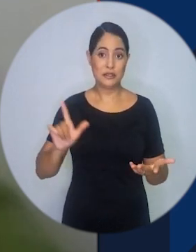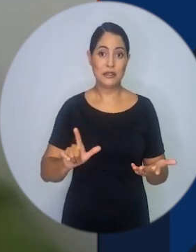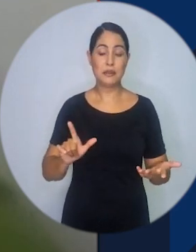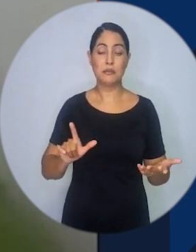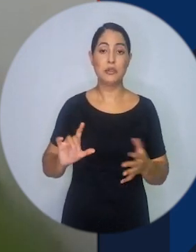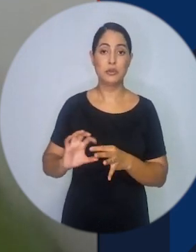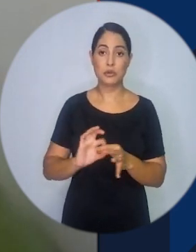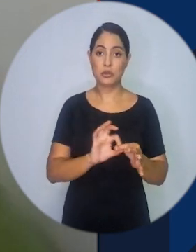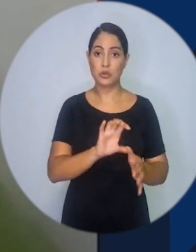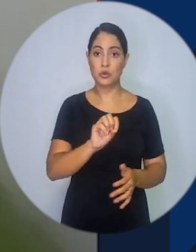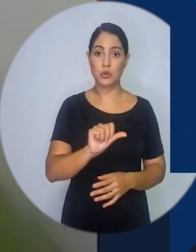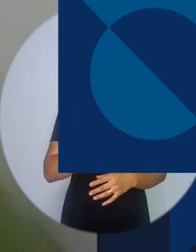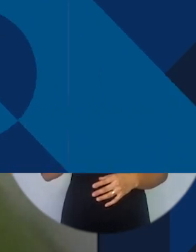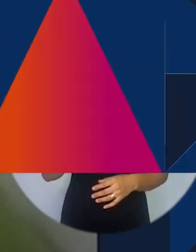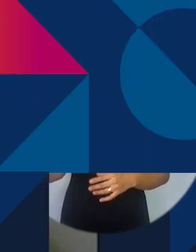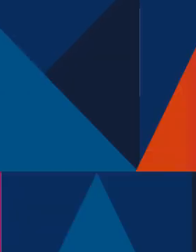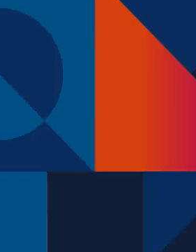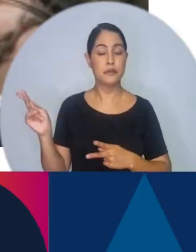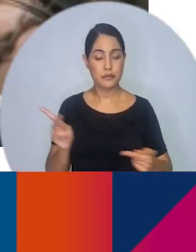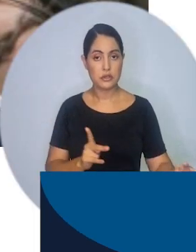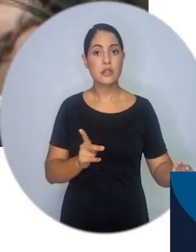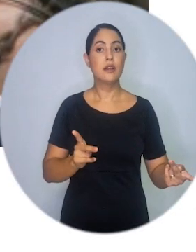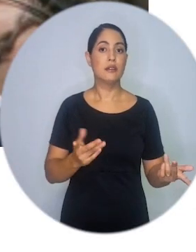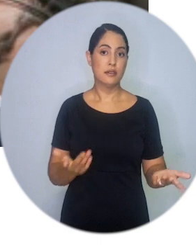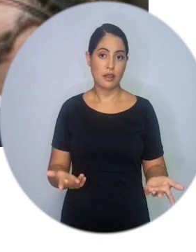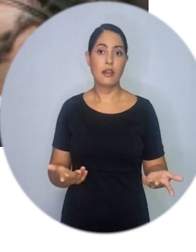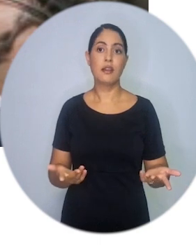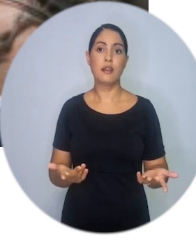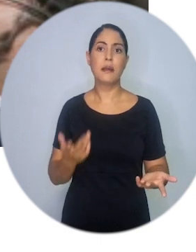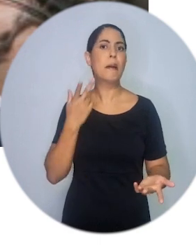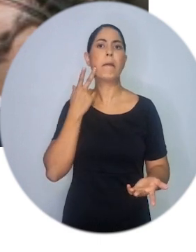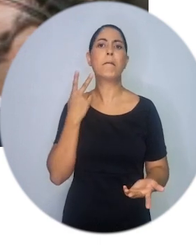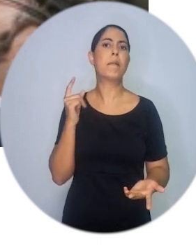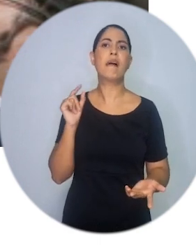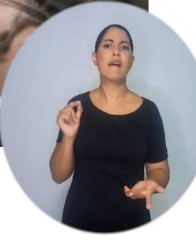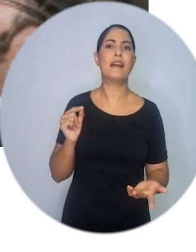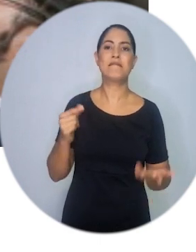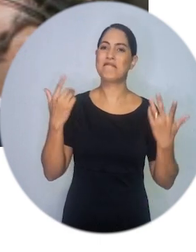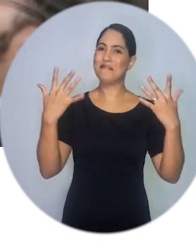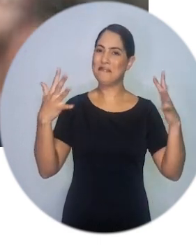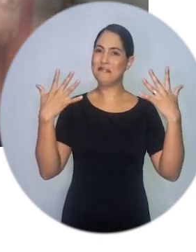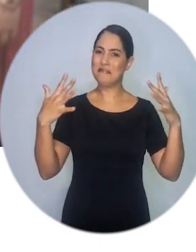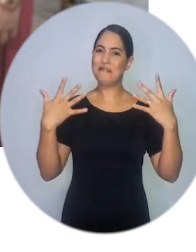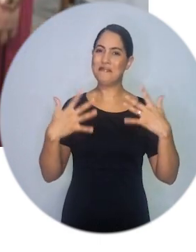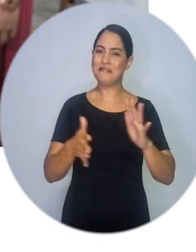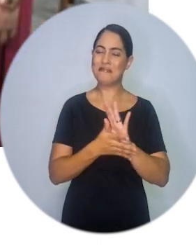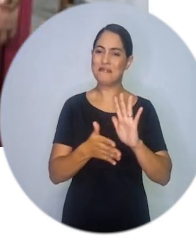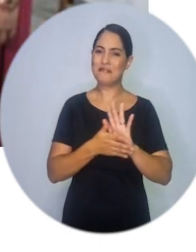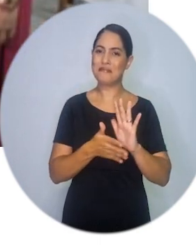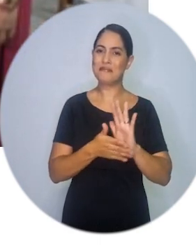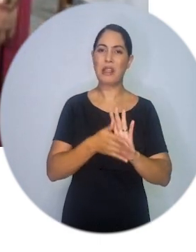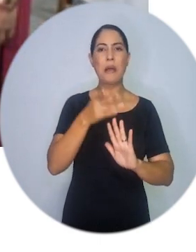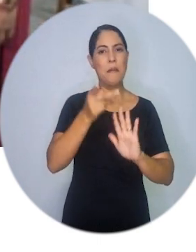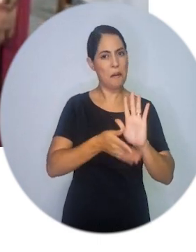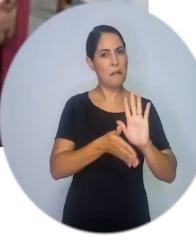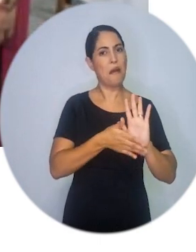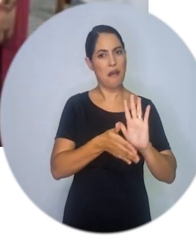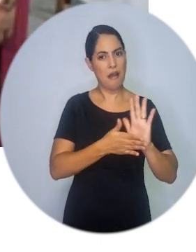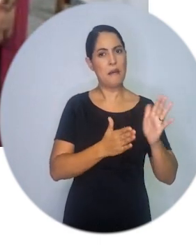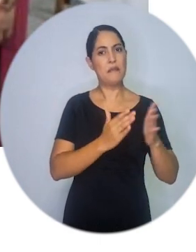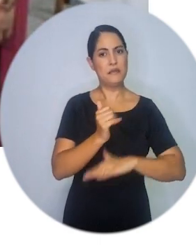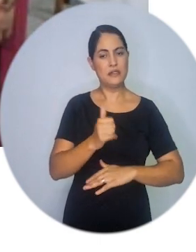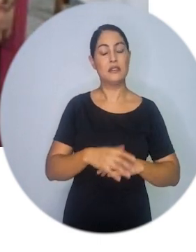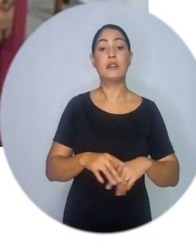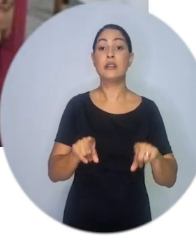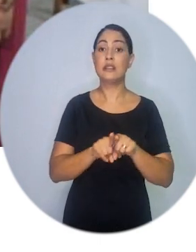a OAB, dentre essas visitas institucionais que eles fazem, para parabenizar pela aprovação do provimento e também